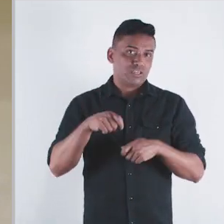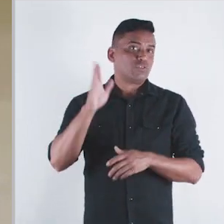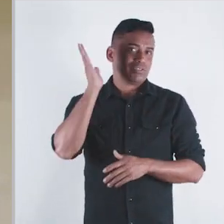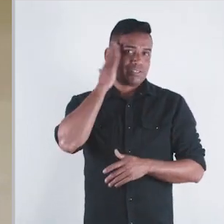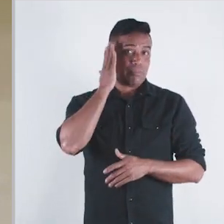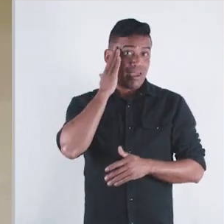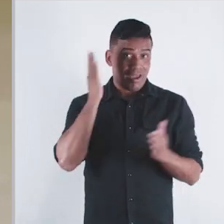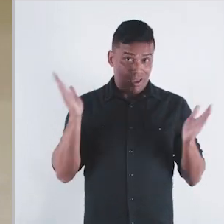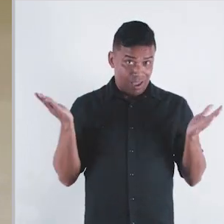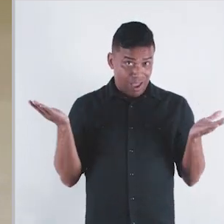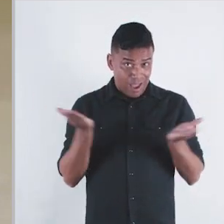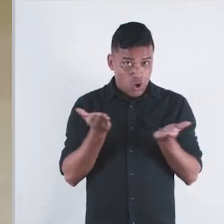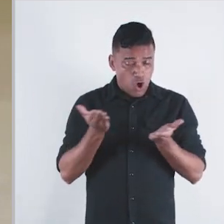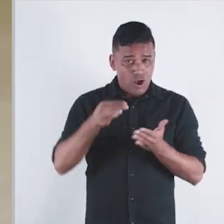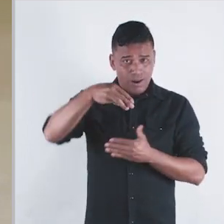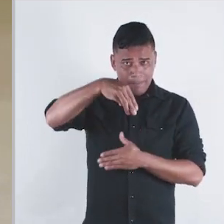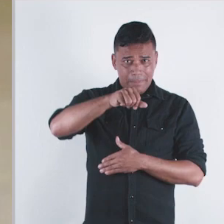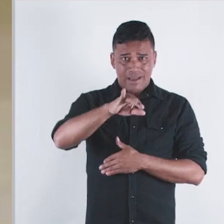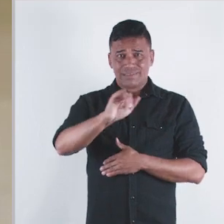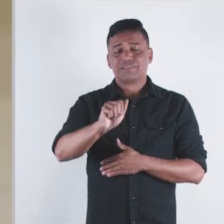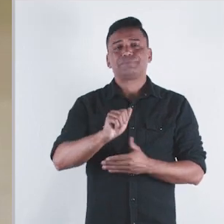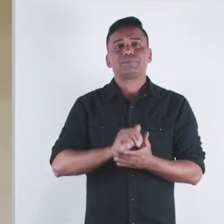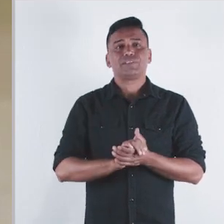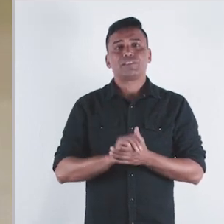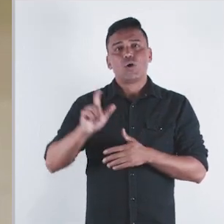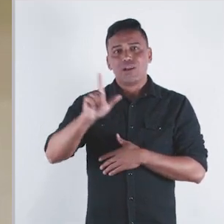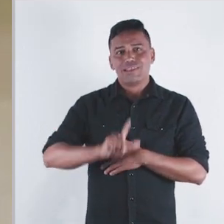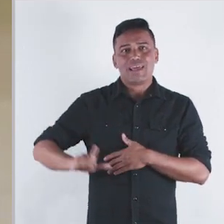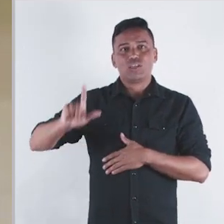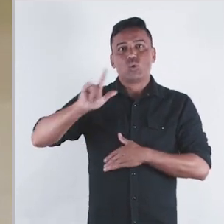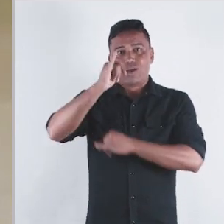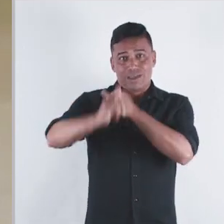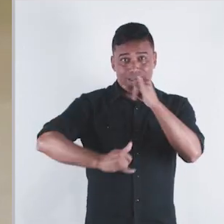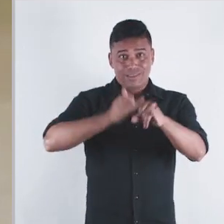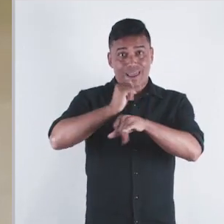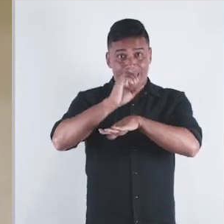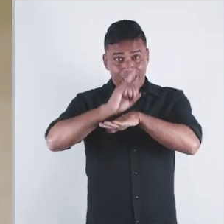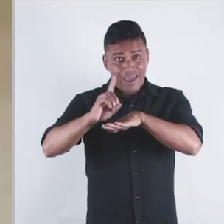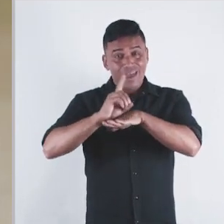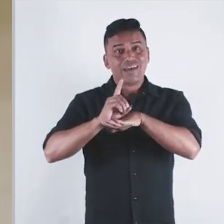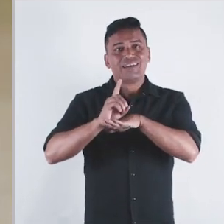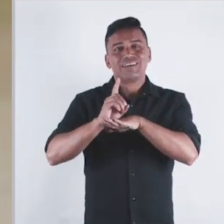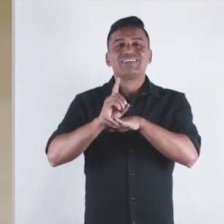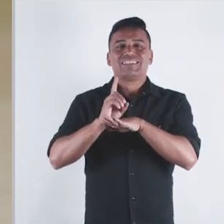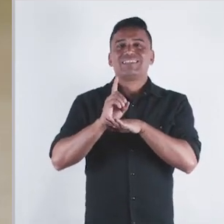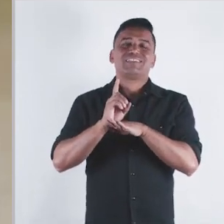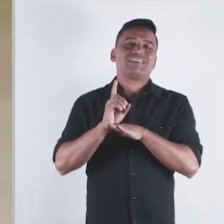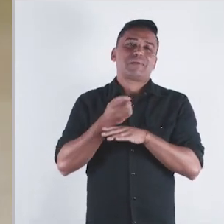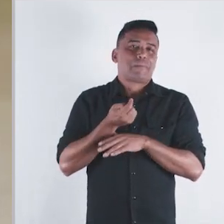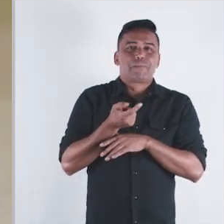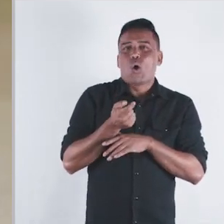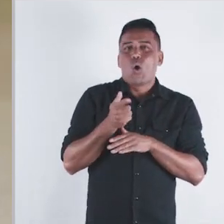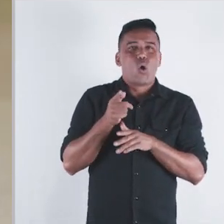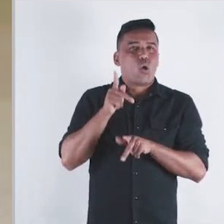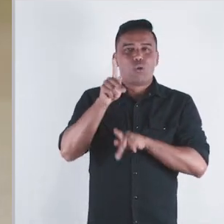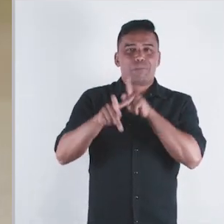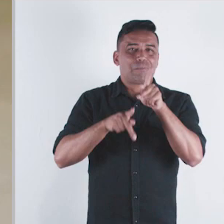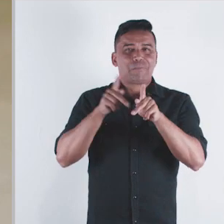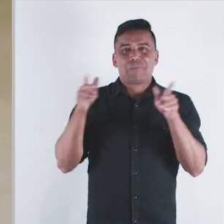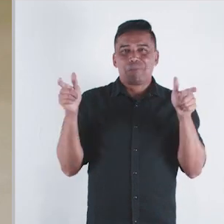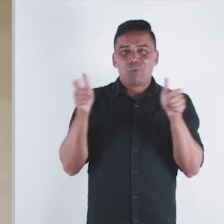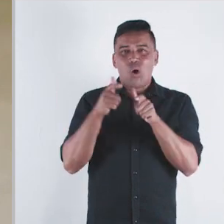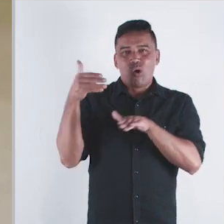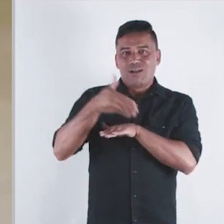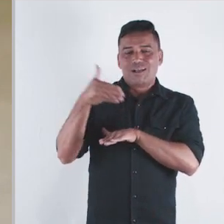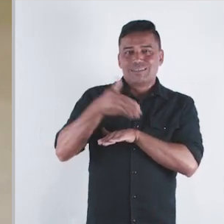por enquanto, Márcia, é que a literatura digital no Brasil tem um público restrito, ainda. Né? Pelo